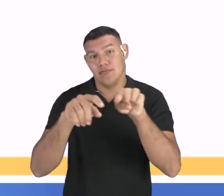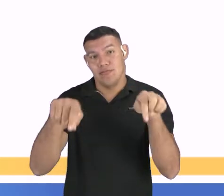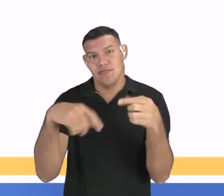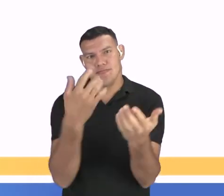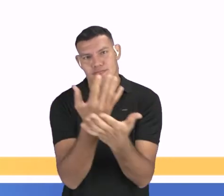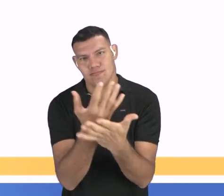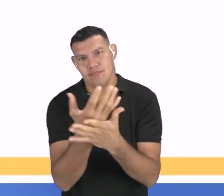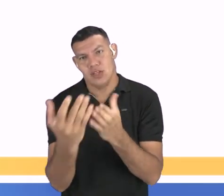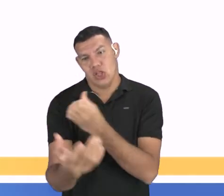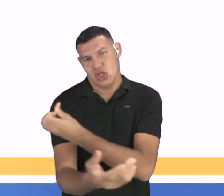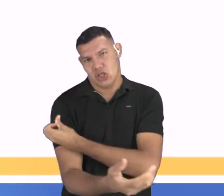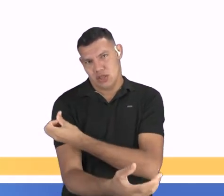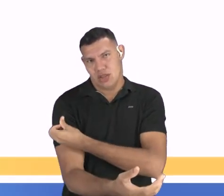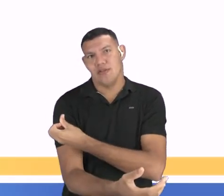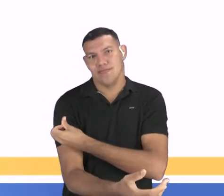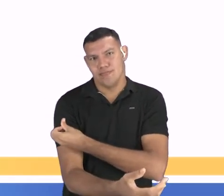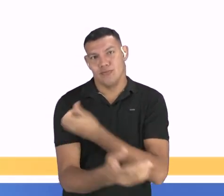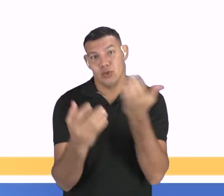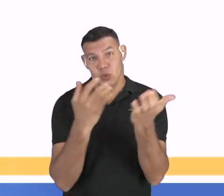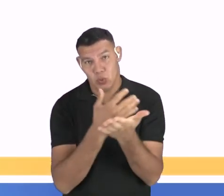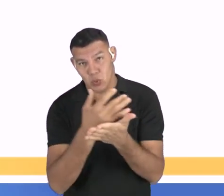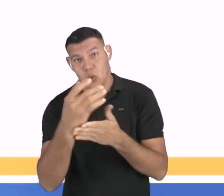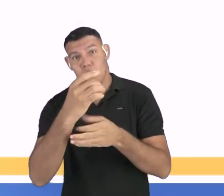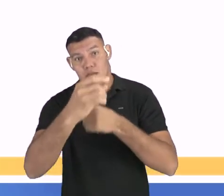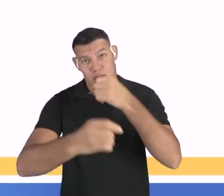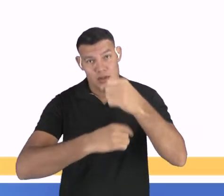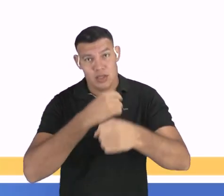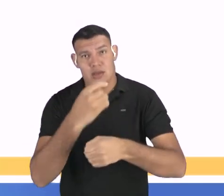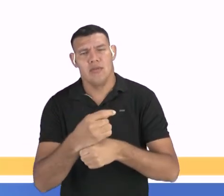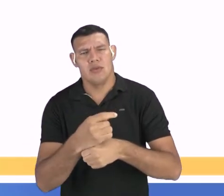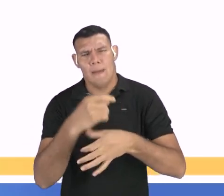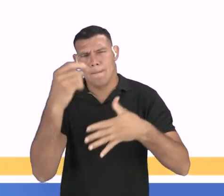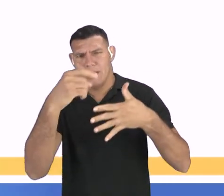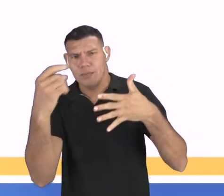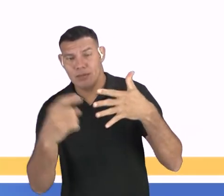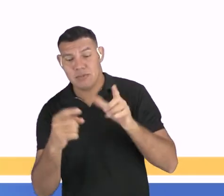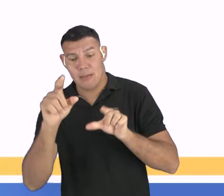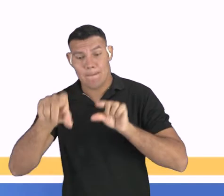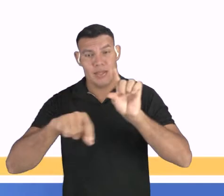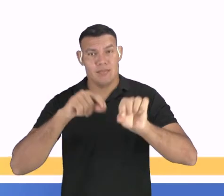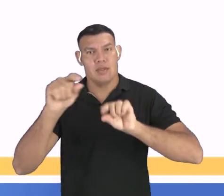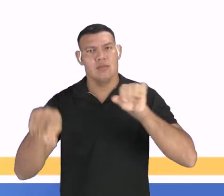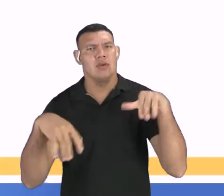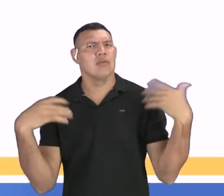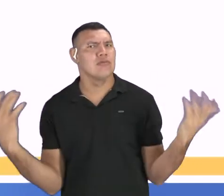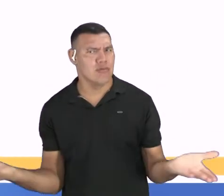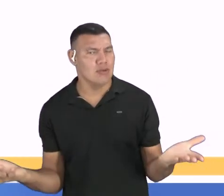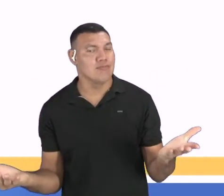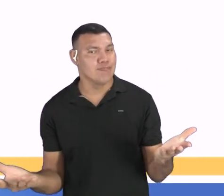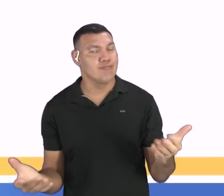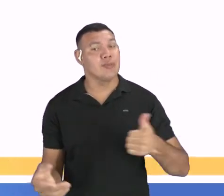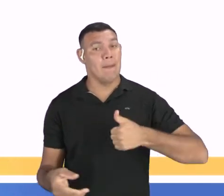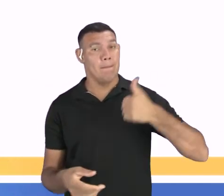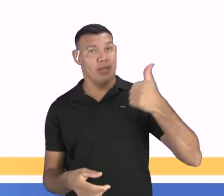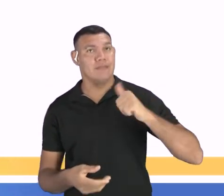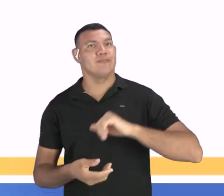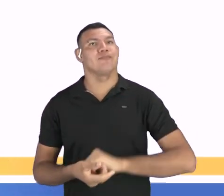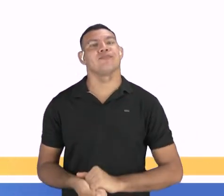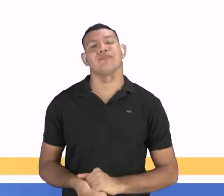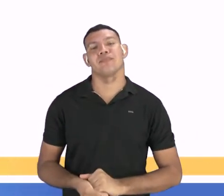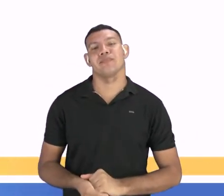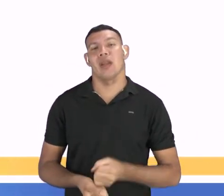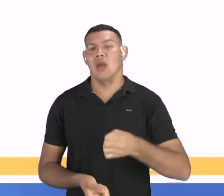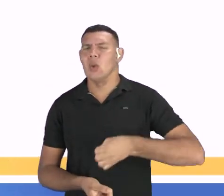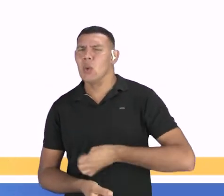ano letivo. Os critérios para formar a turma são, vamos analisar aí o primeiro critério. Diz o seguinte: